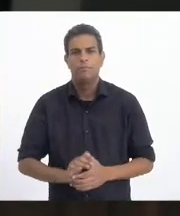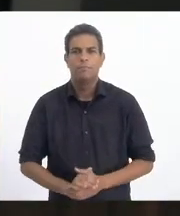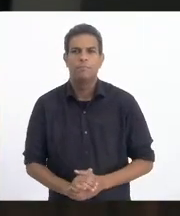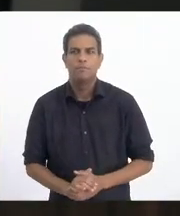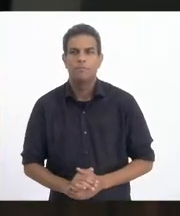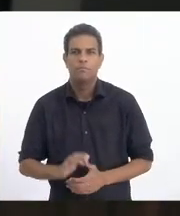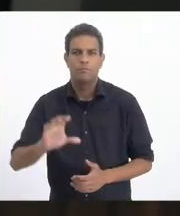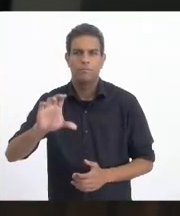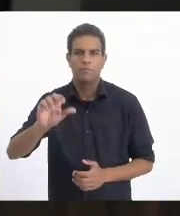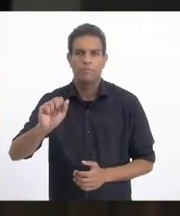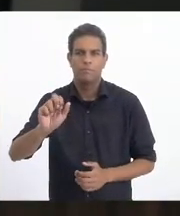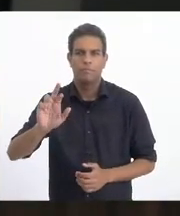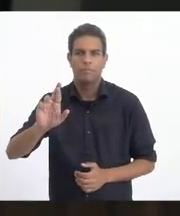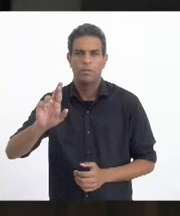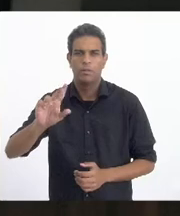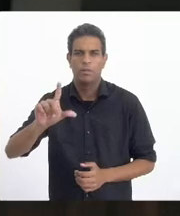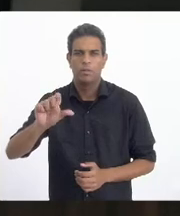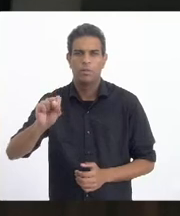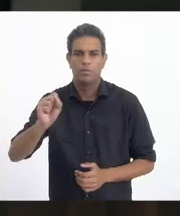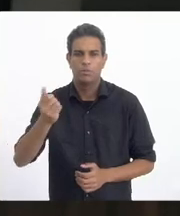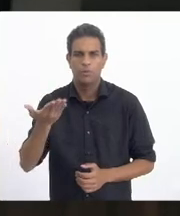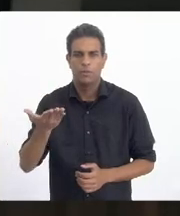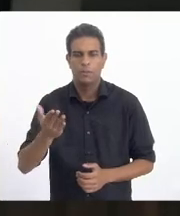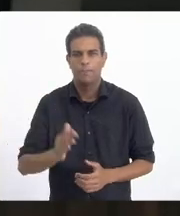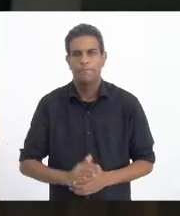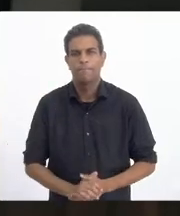o senhor Carlos César Pereira.